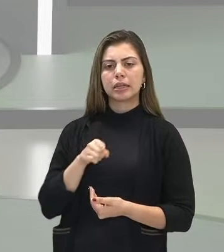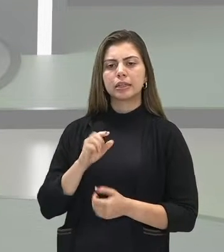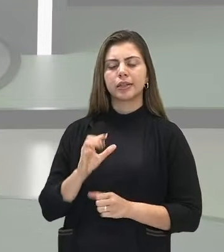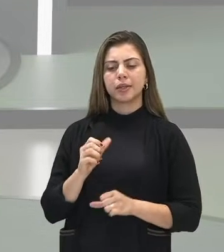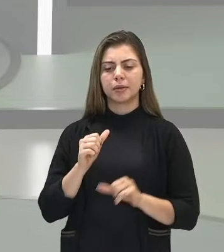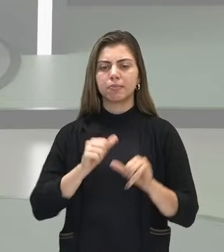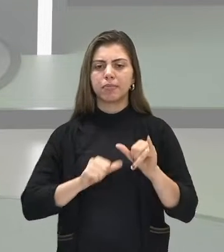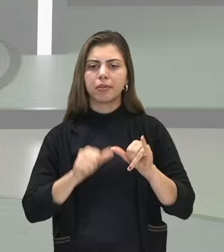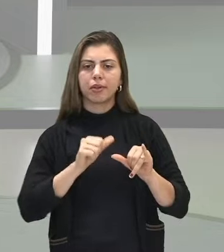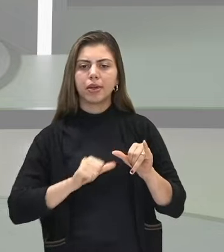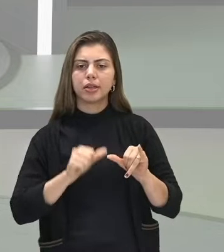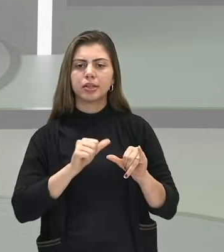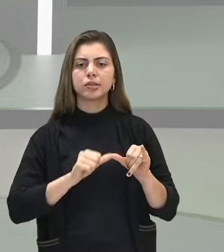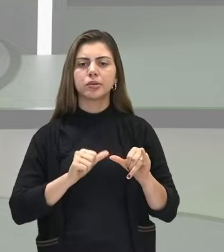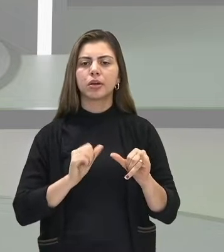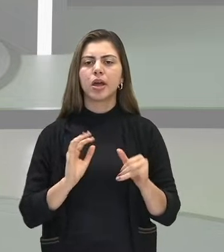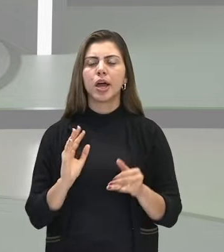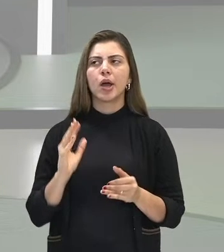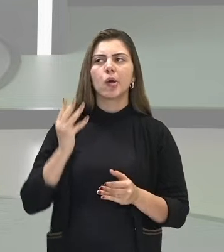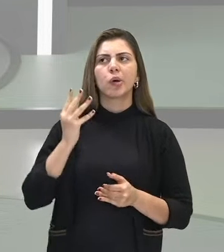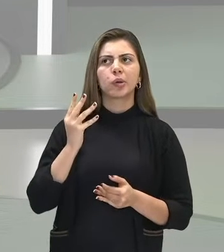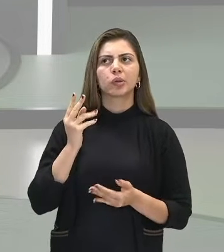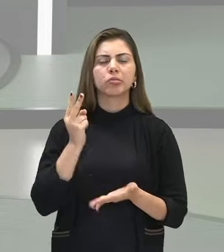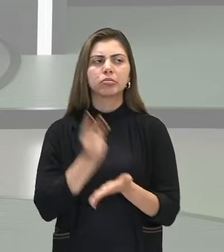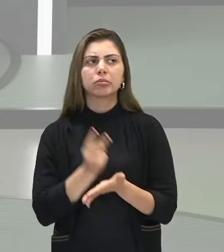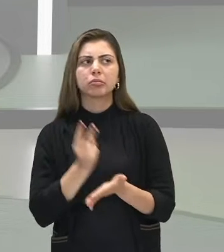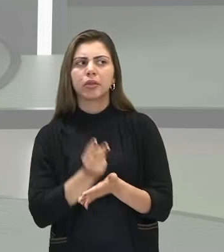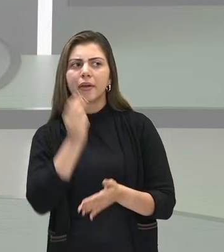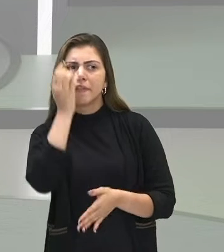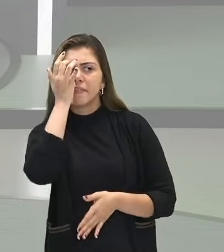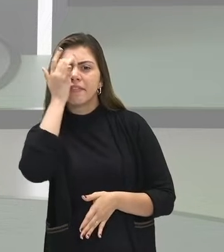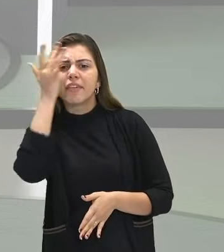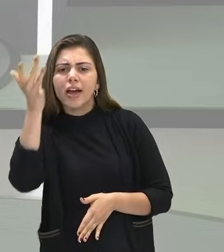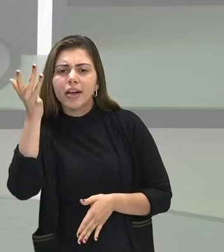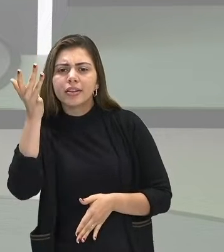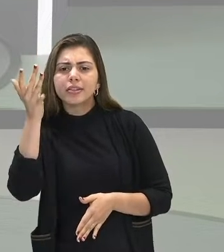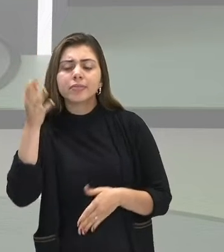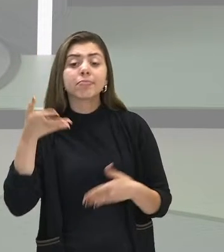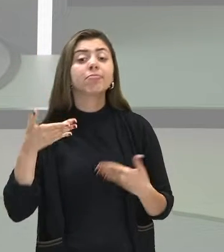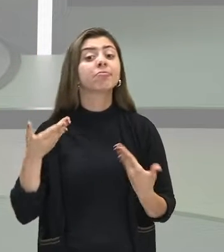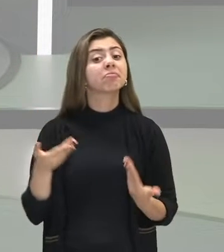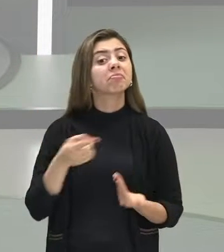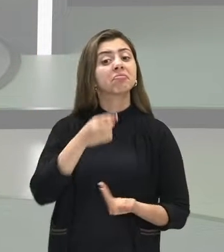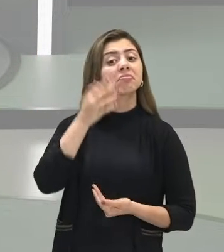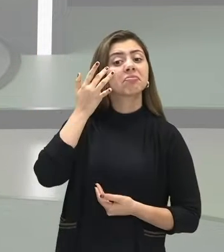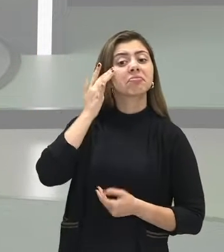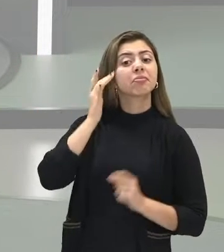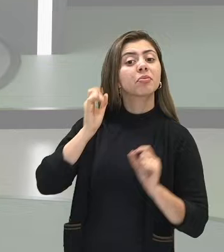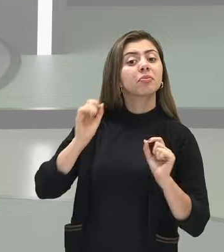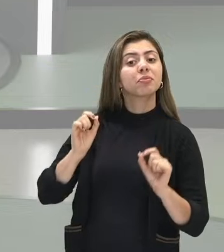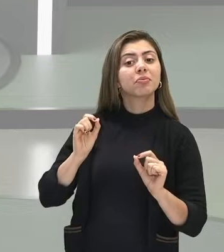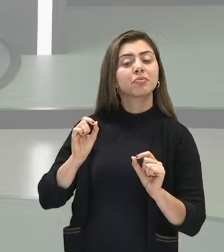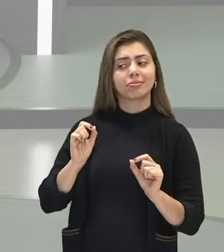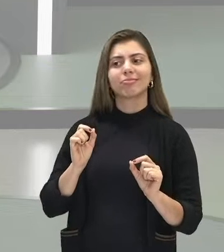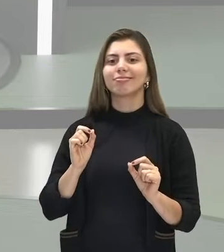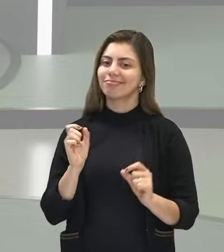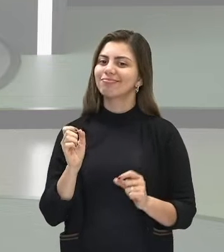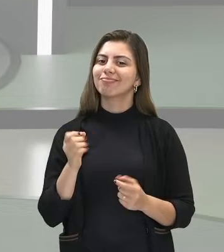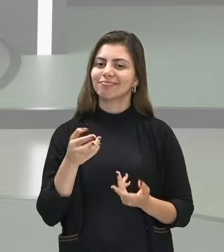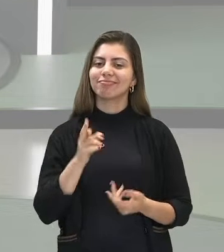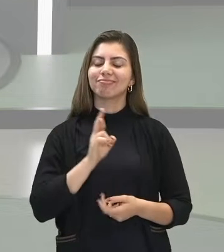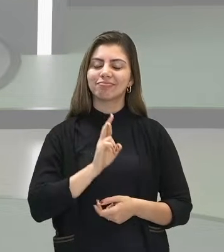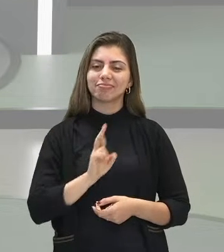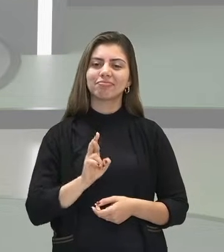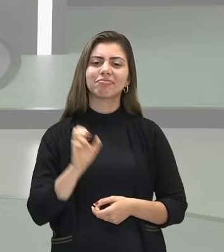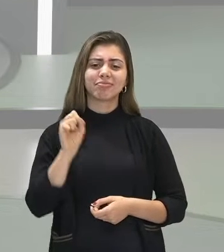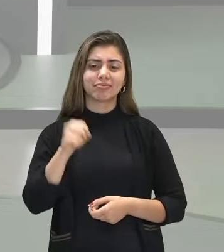elas ocorrem com muita facilidade na nossa rotina? O que vocês acham? Sim, aí eu trago um